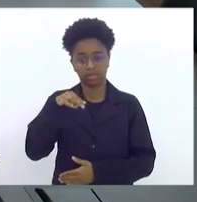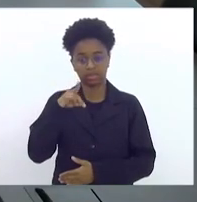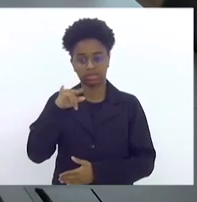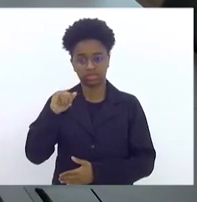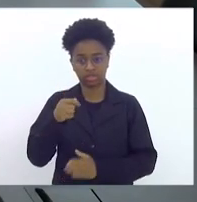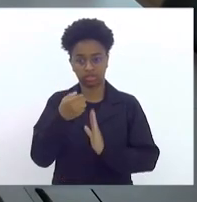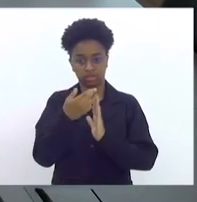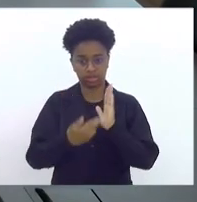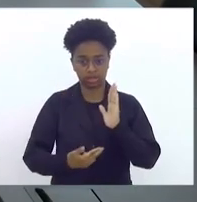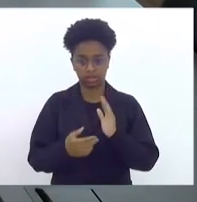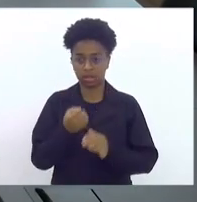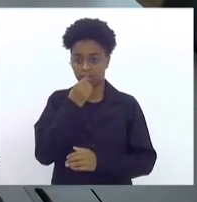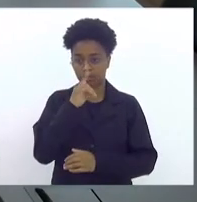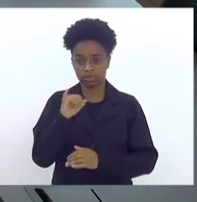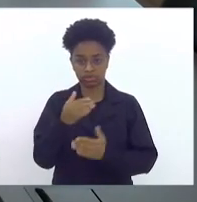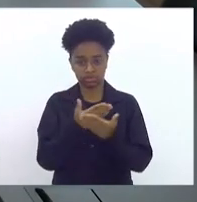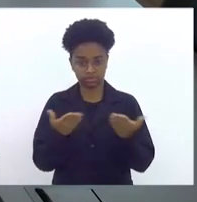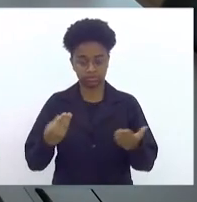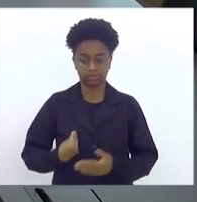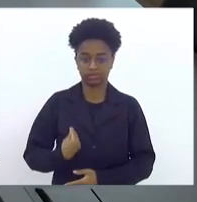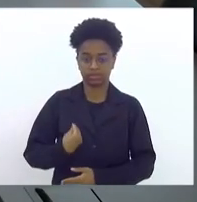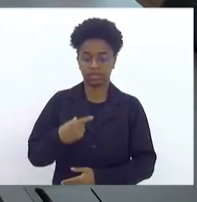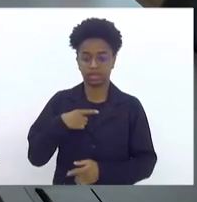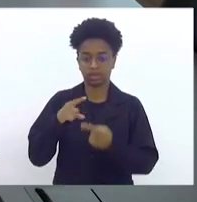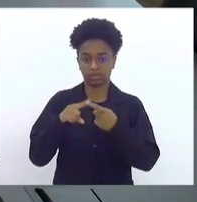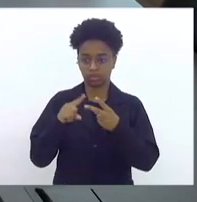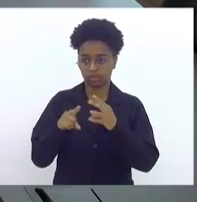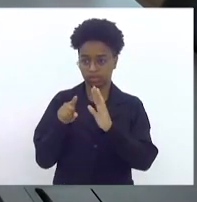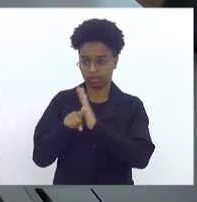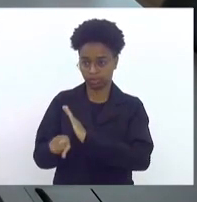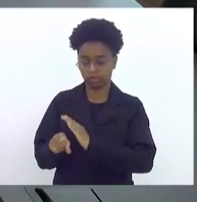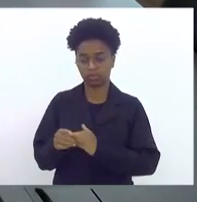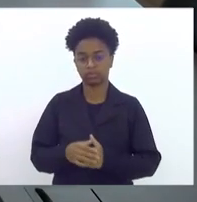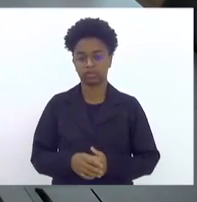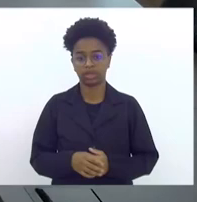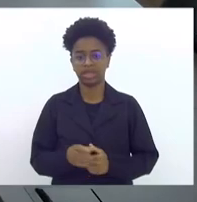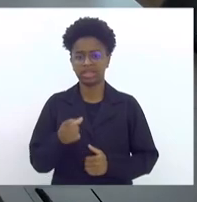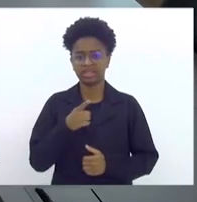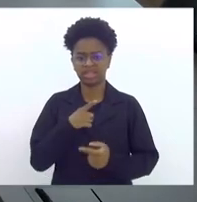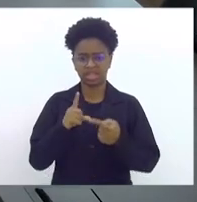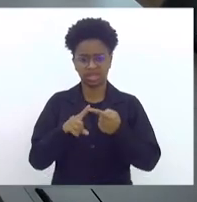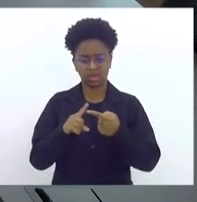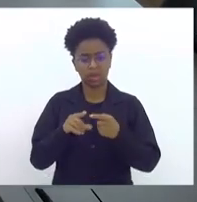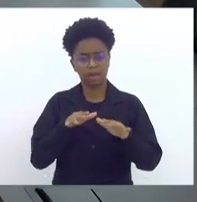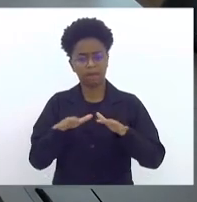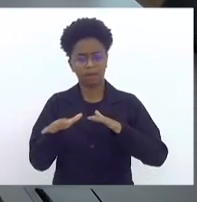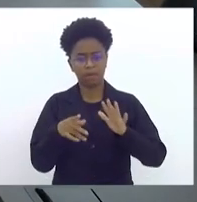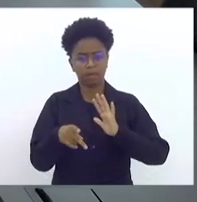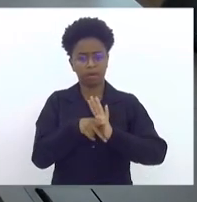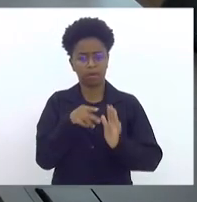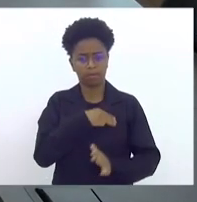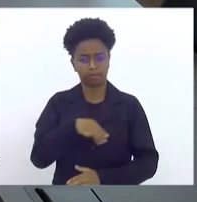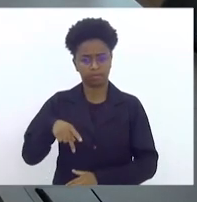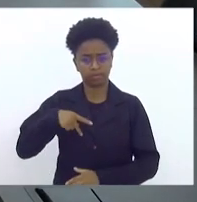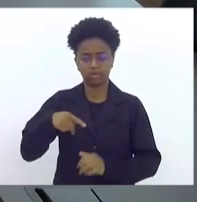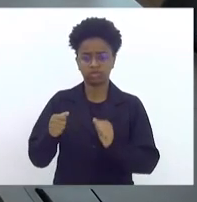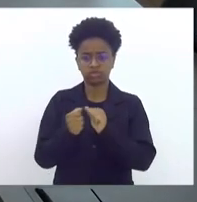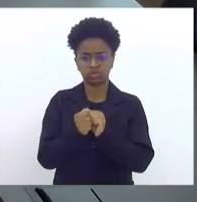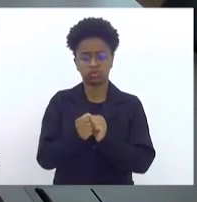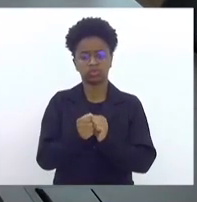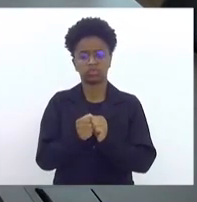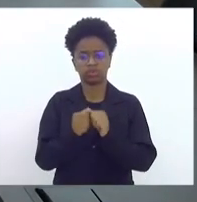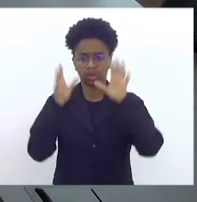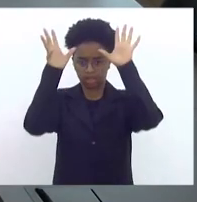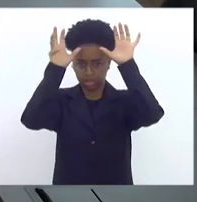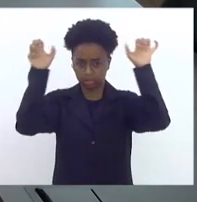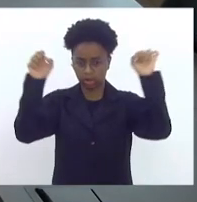relatora Bom dia para todos presentes tenho duas perguntas Doutora Existe algum movimento ao projeto do Ministério Público em conjunto com os tribunais ou